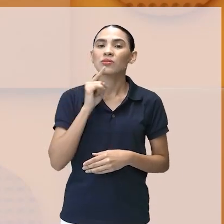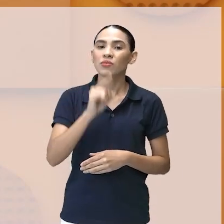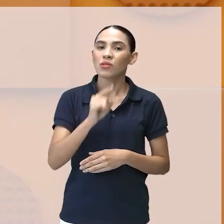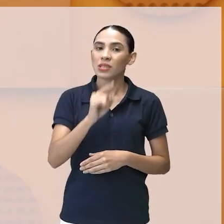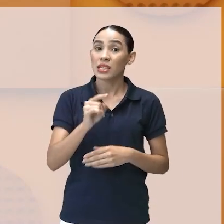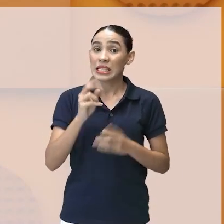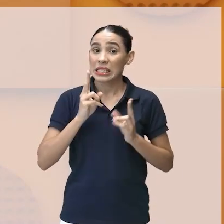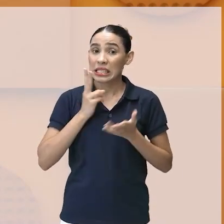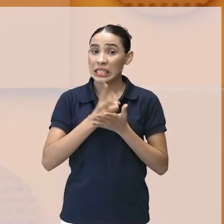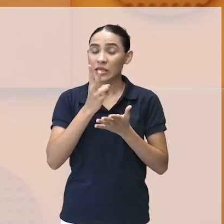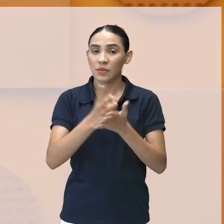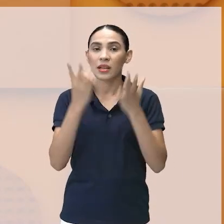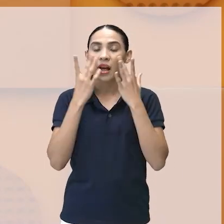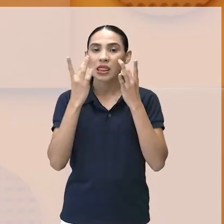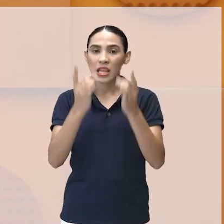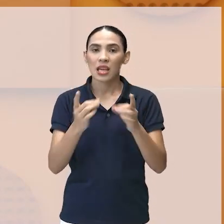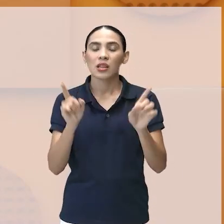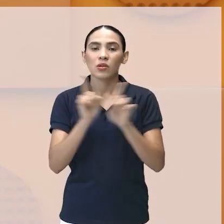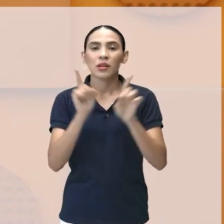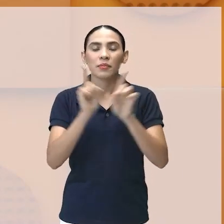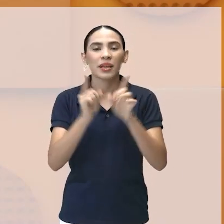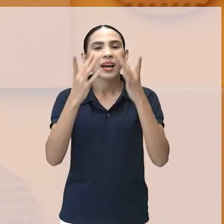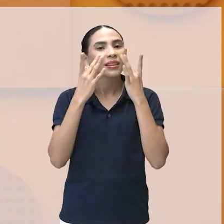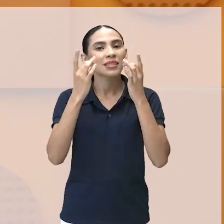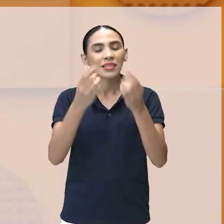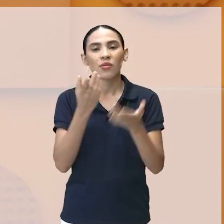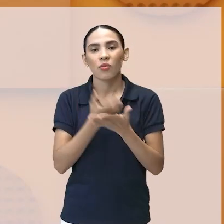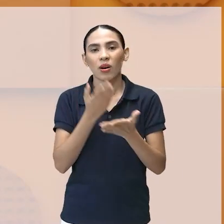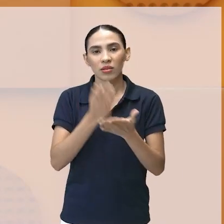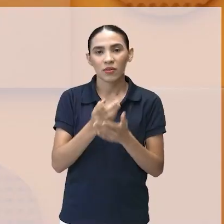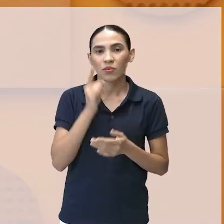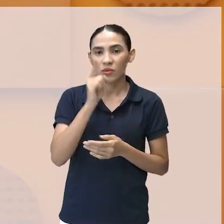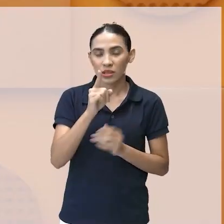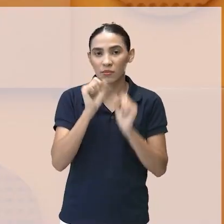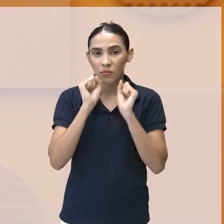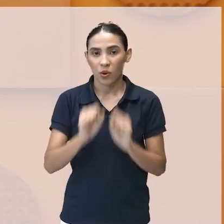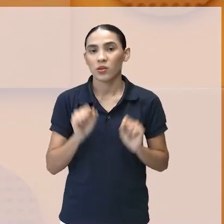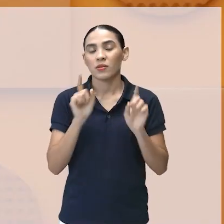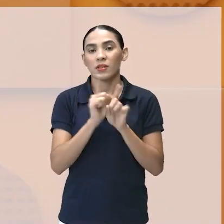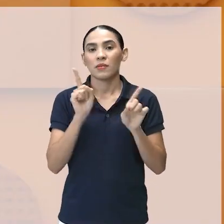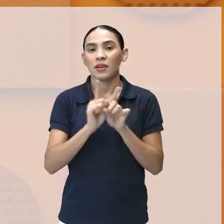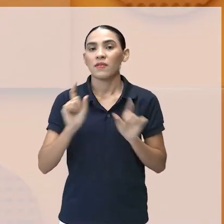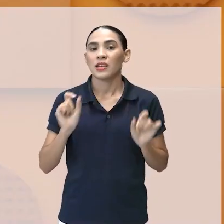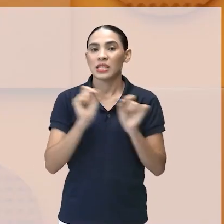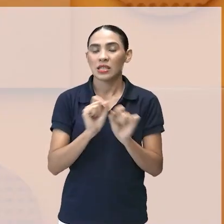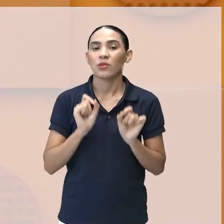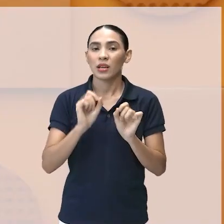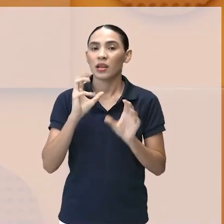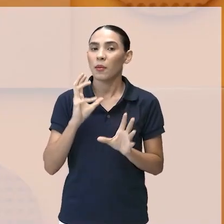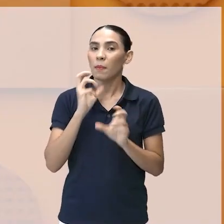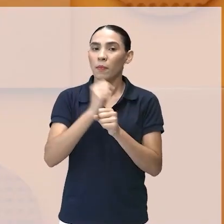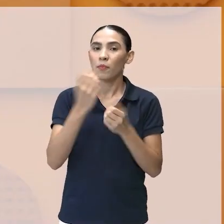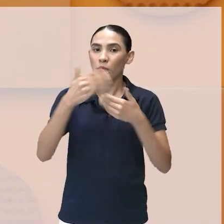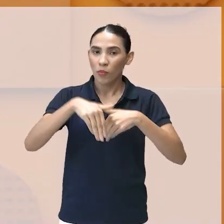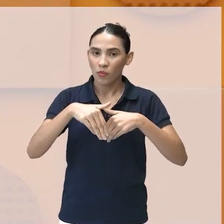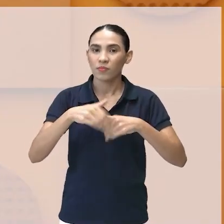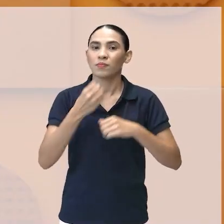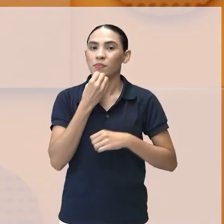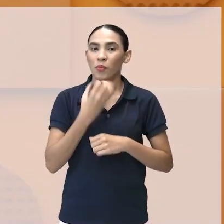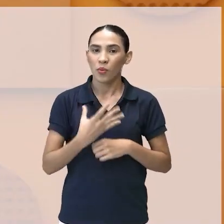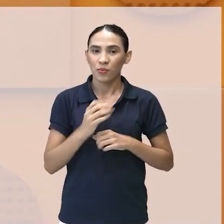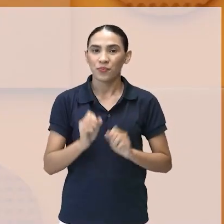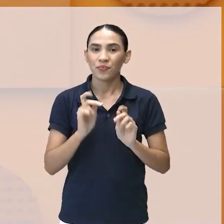vocês fiquem atentos, que vocês prestem atenção nessa aula para que vocês possam fazer uma avaliação exitosa,